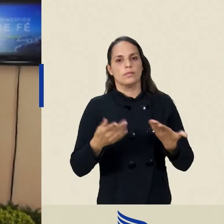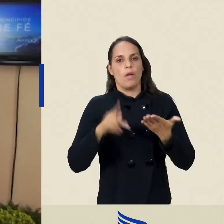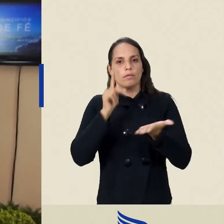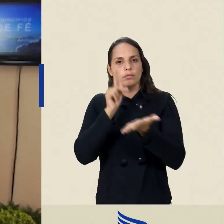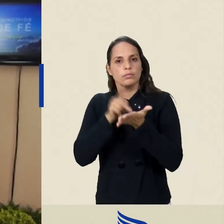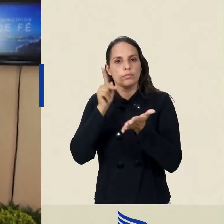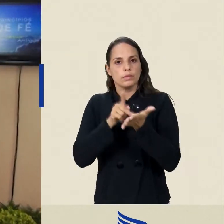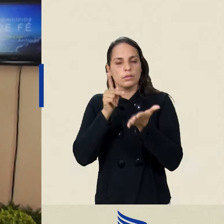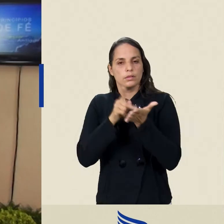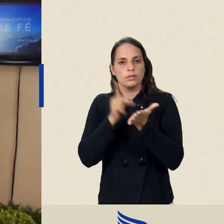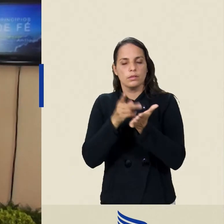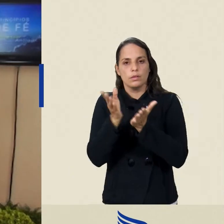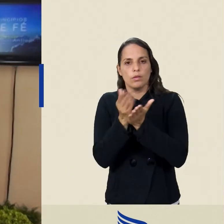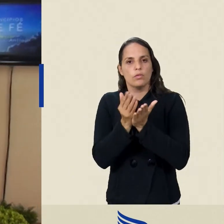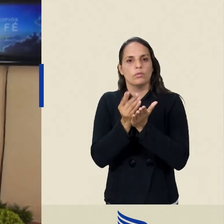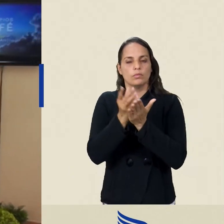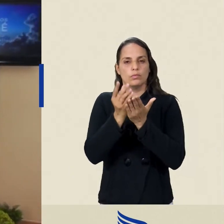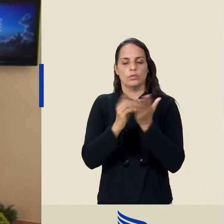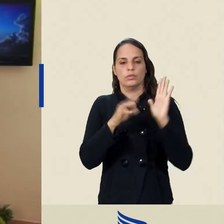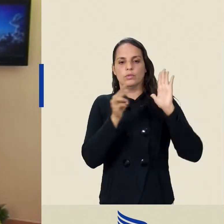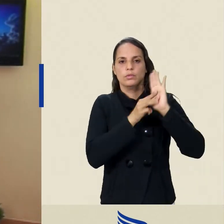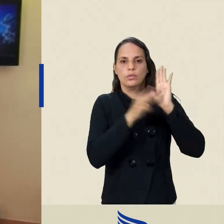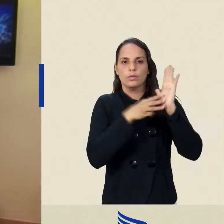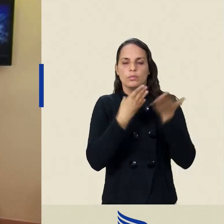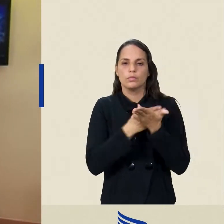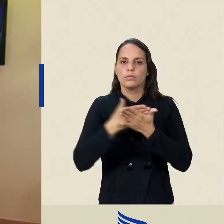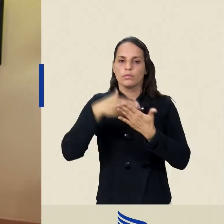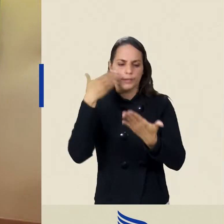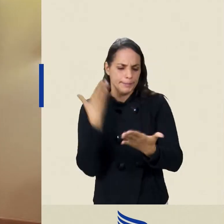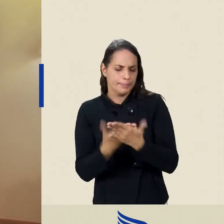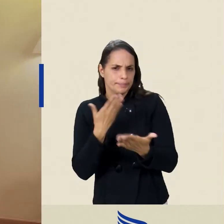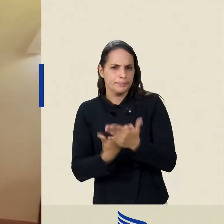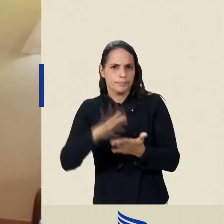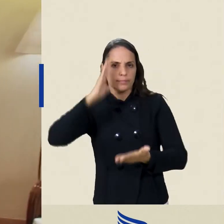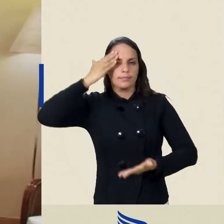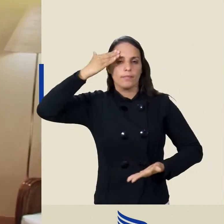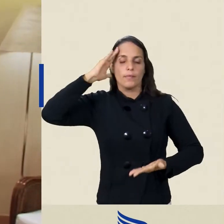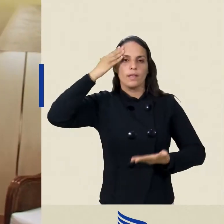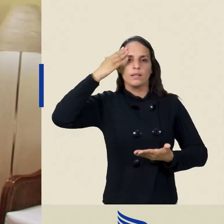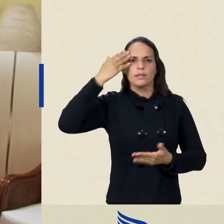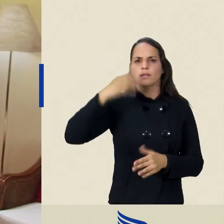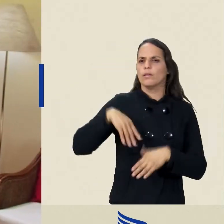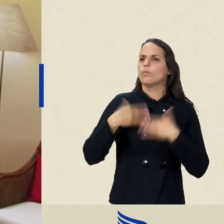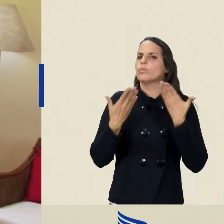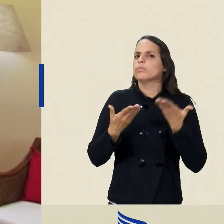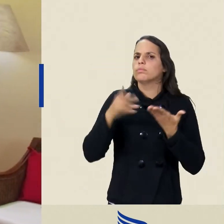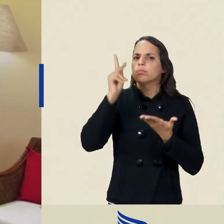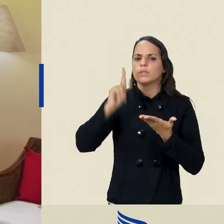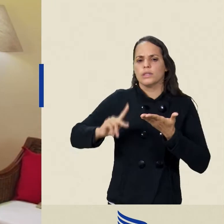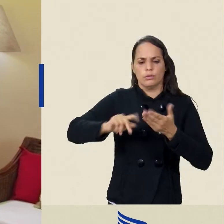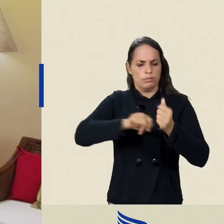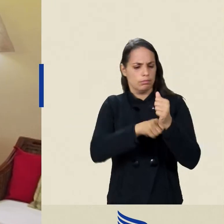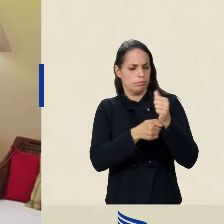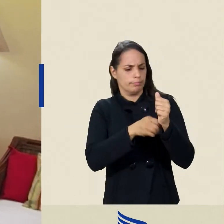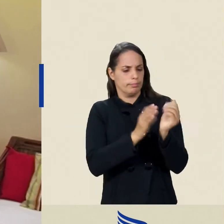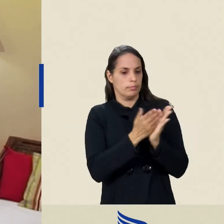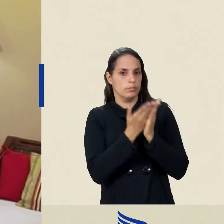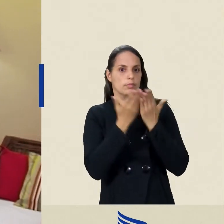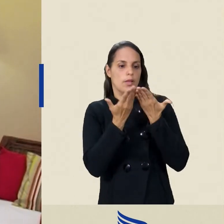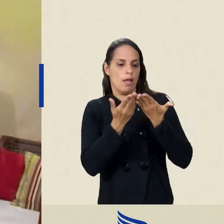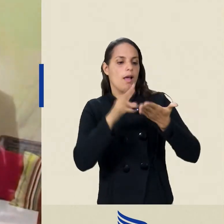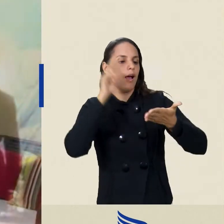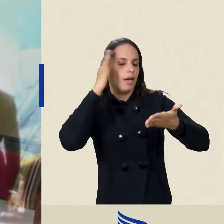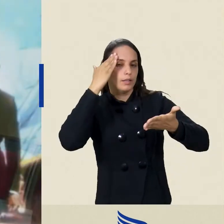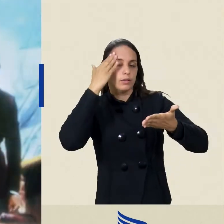do livro de Daniel passaram a ser estudadas e compreendidas. A quem foi aberto o livro de Daniel? Nos Estados Unidos, um